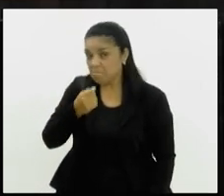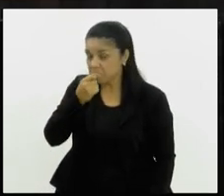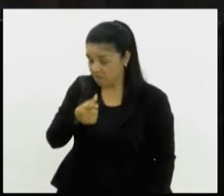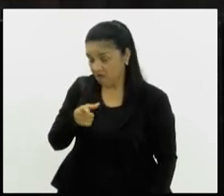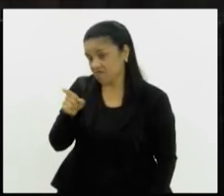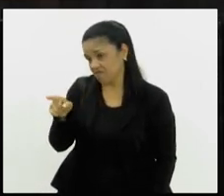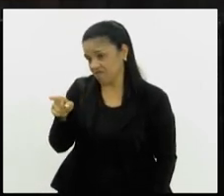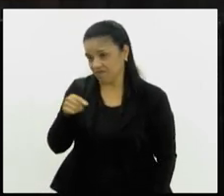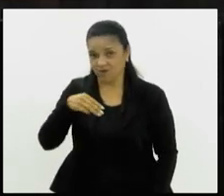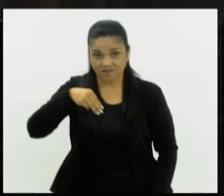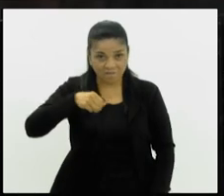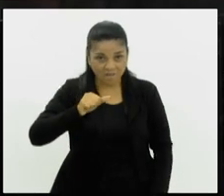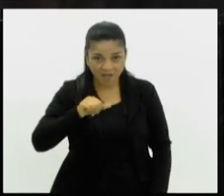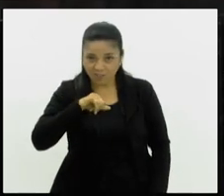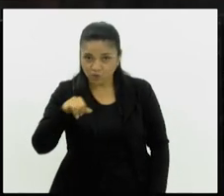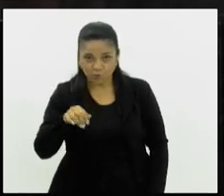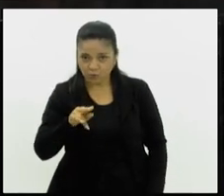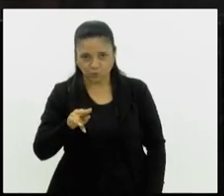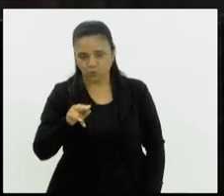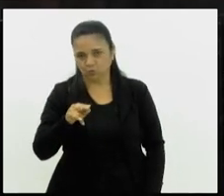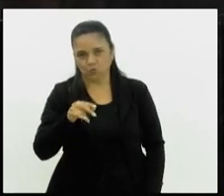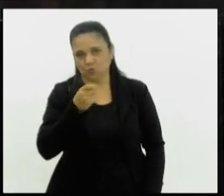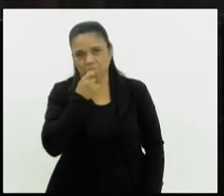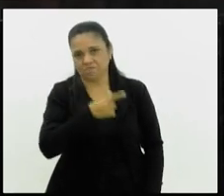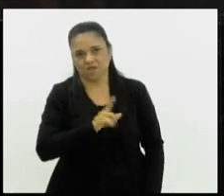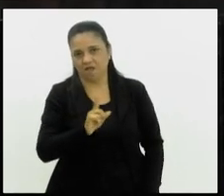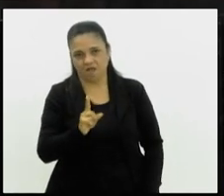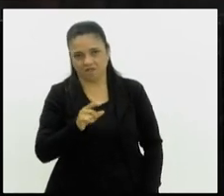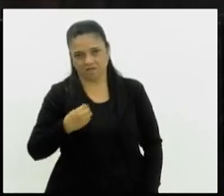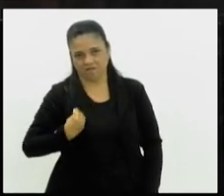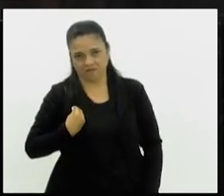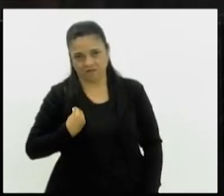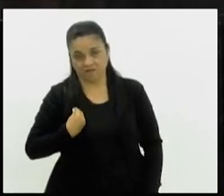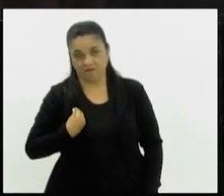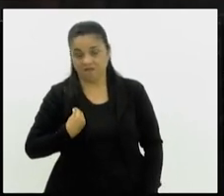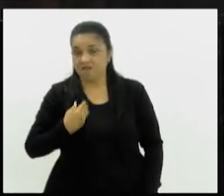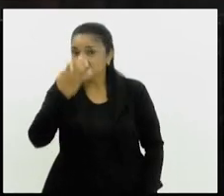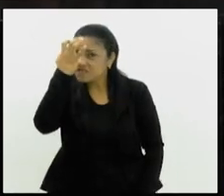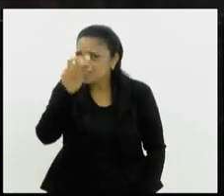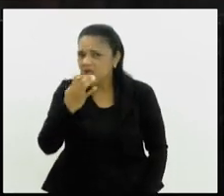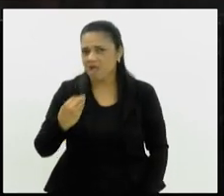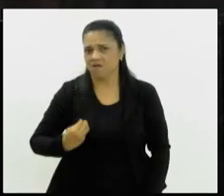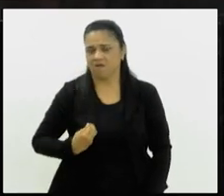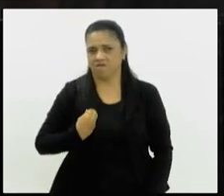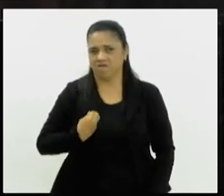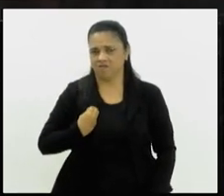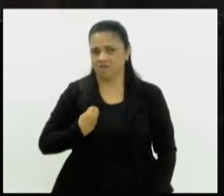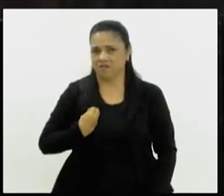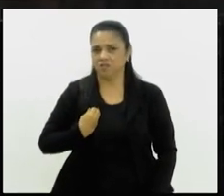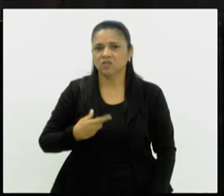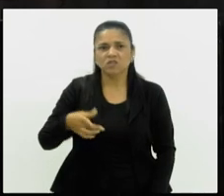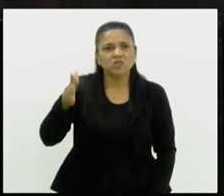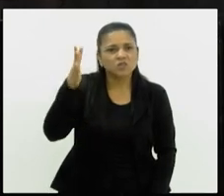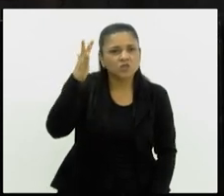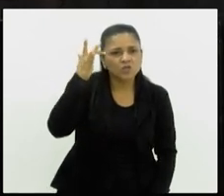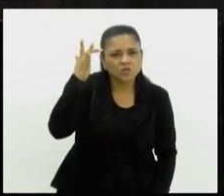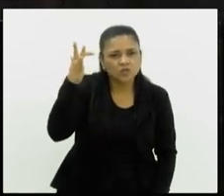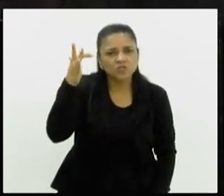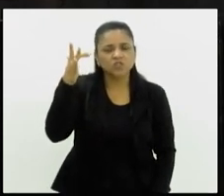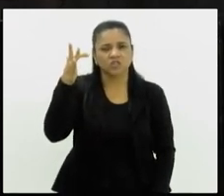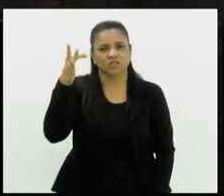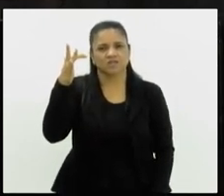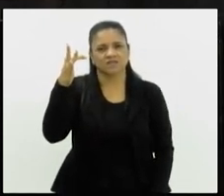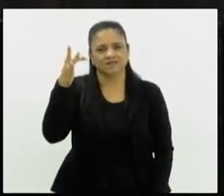não é uma piada. É uma vida muito séria, que perpassa e que todos os dias precisa